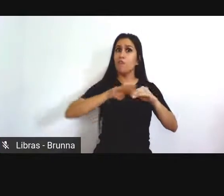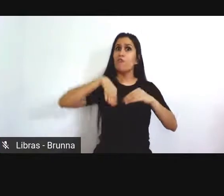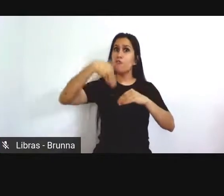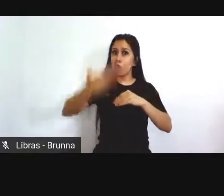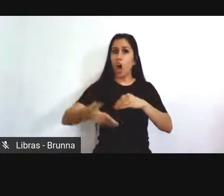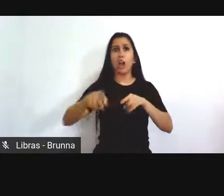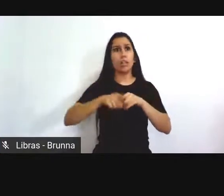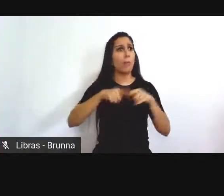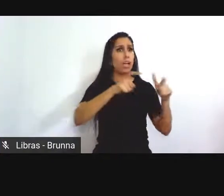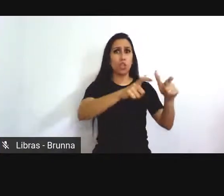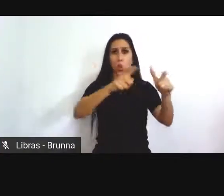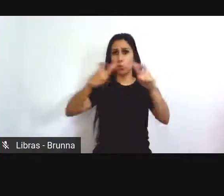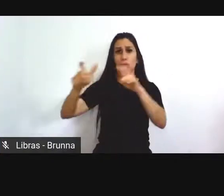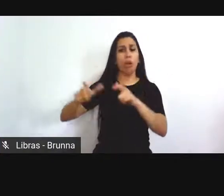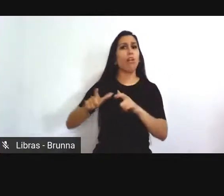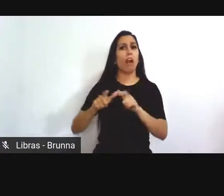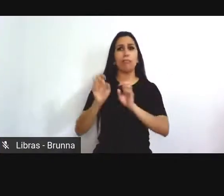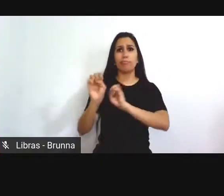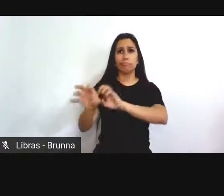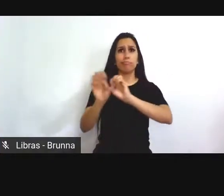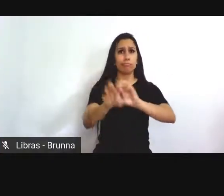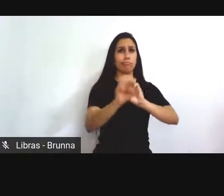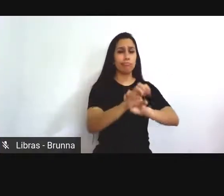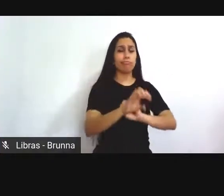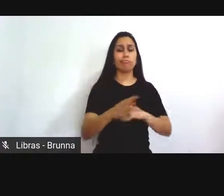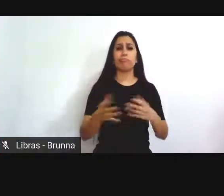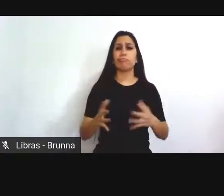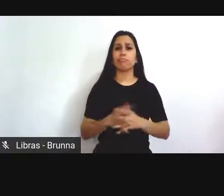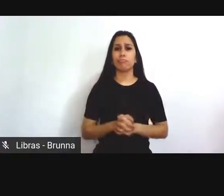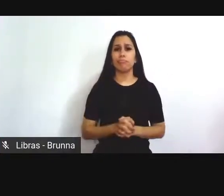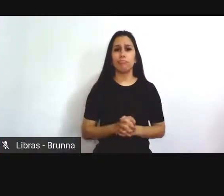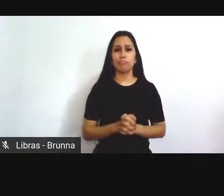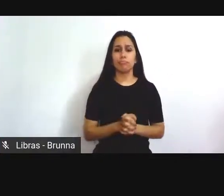longe do ambiente